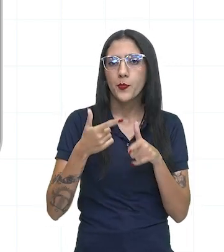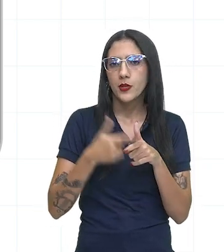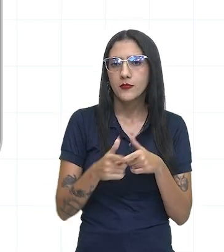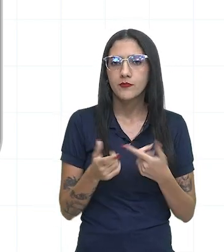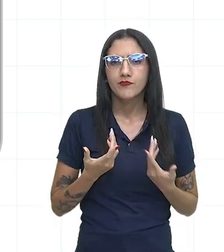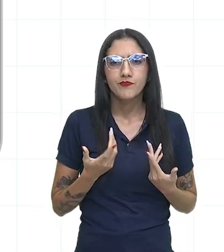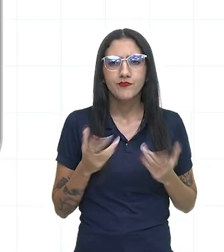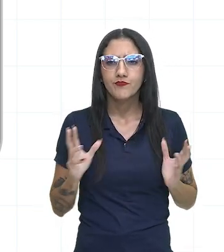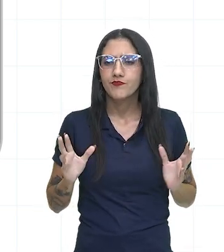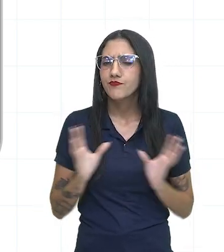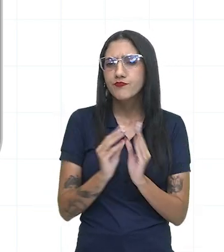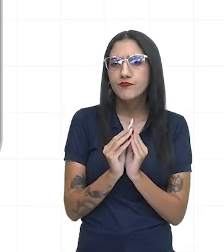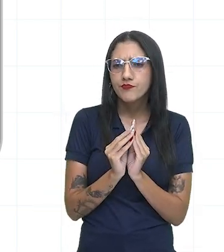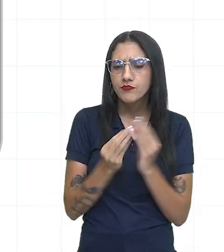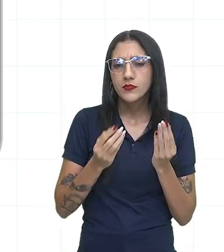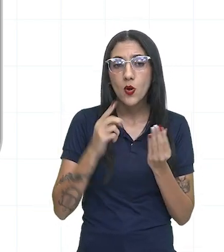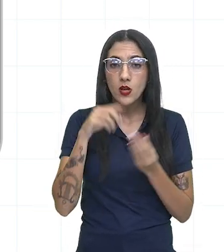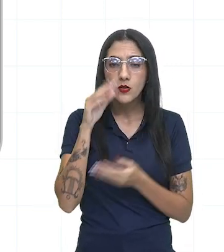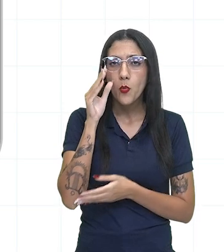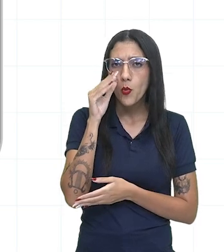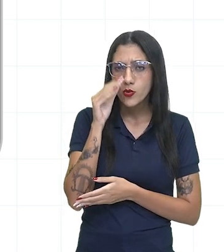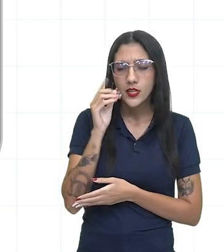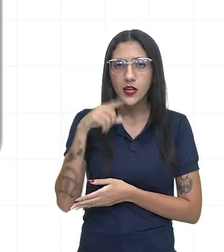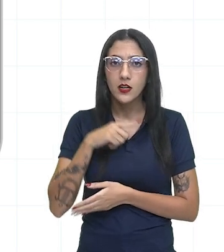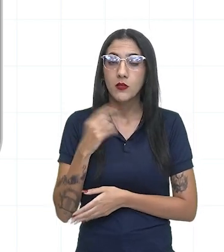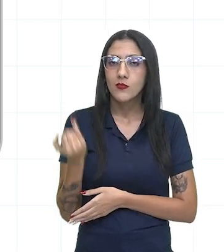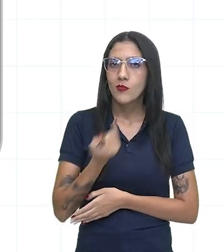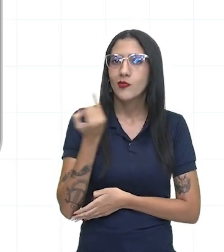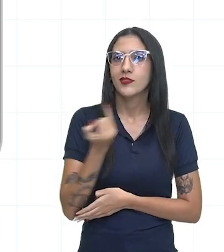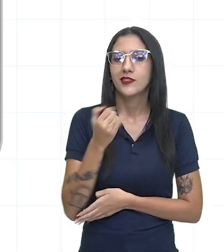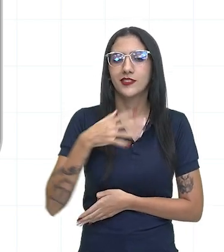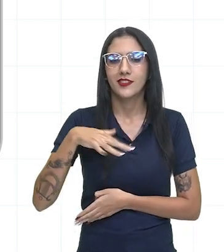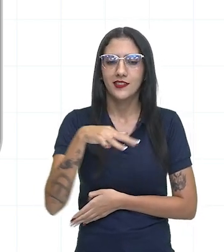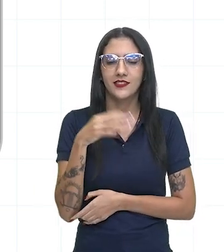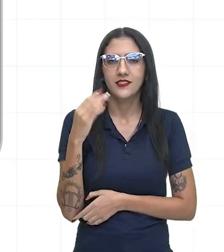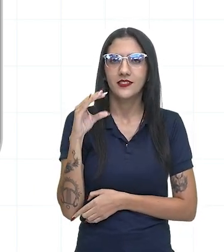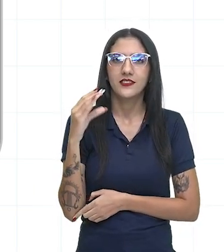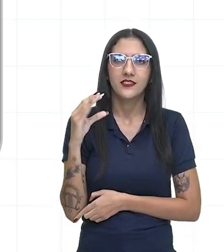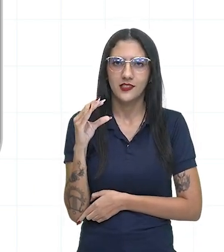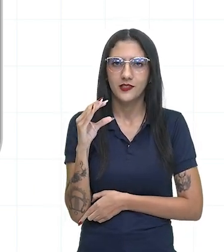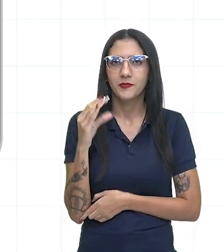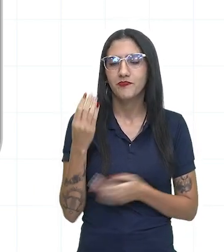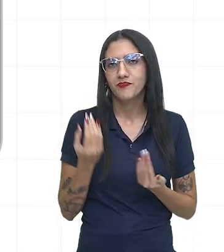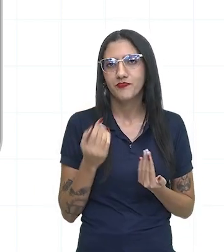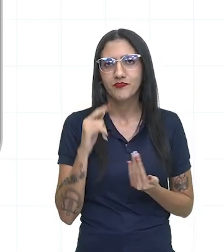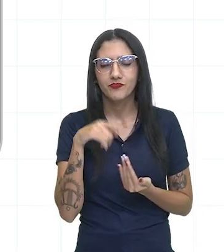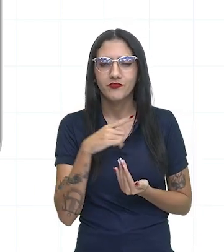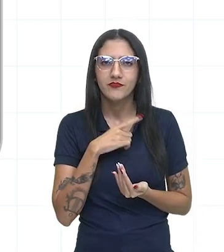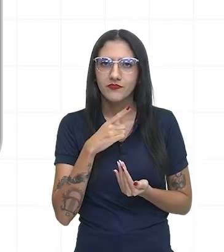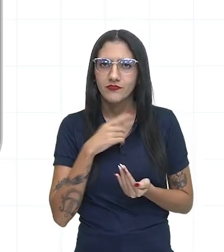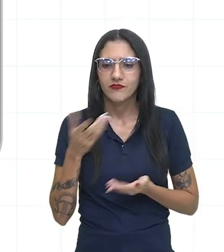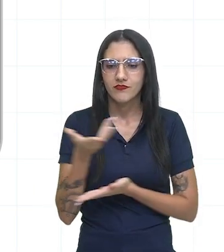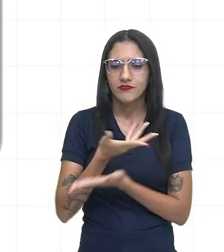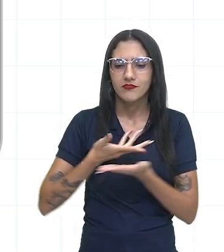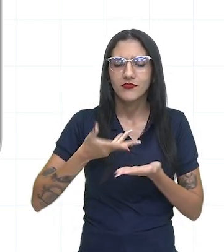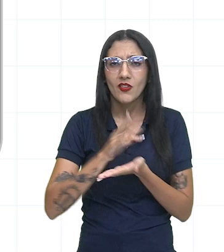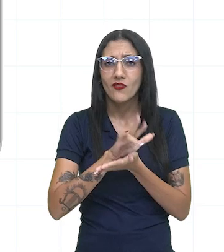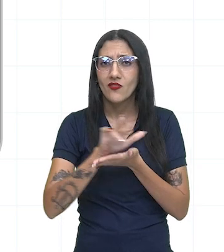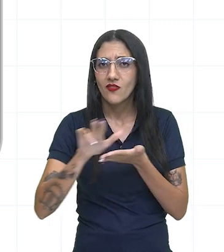resumo, ali a curiosidade ela é fundamental para o progresso da ciência e ele vai ali envolver